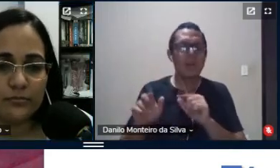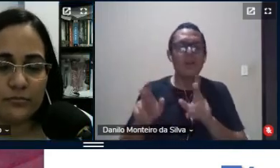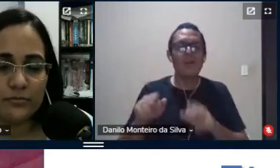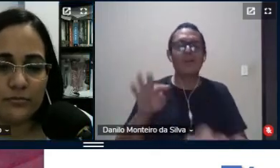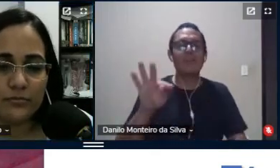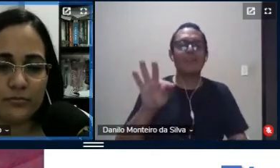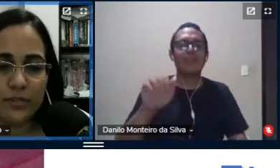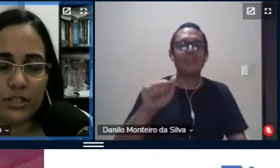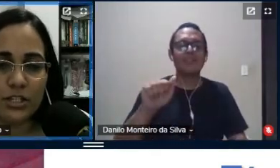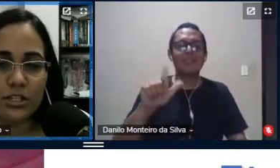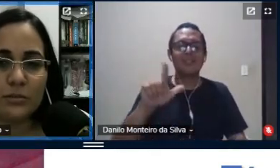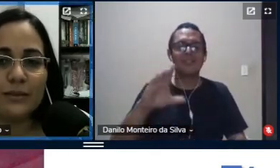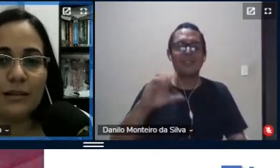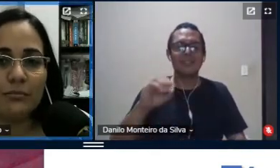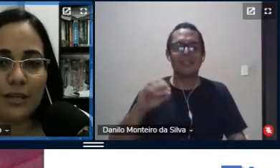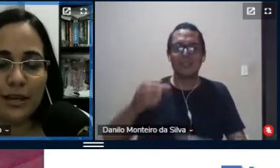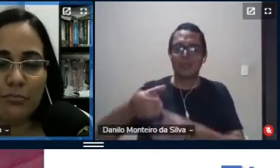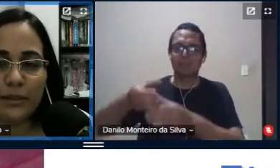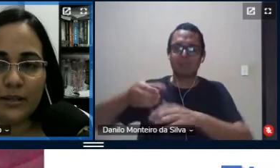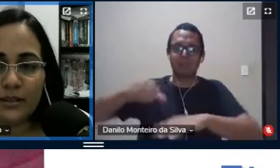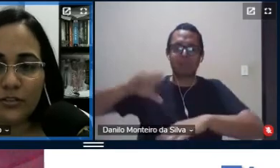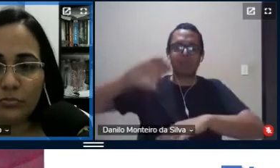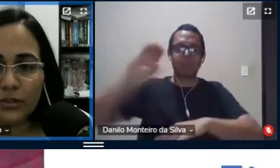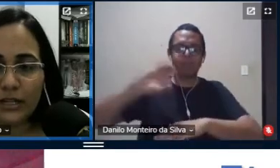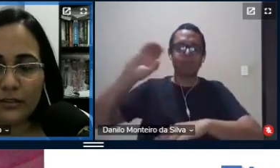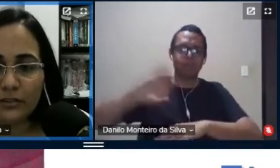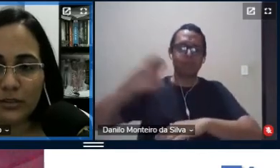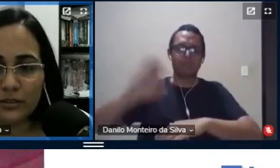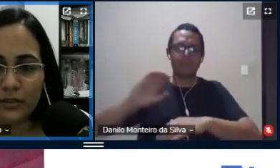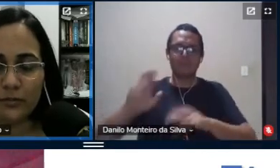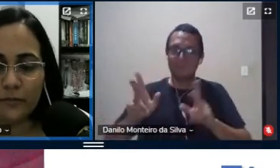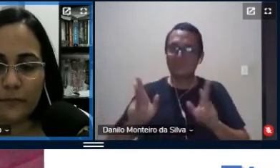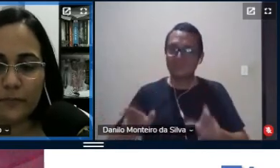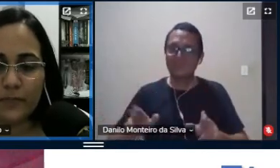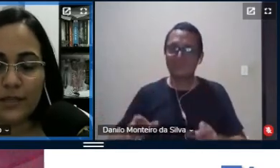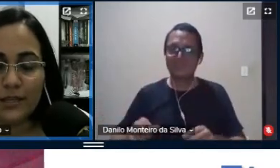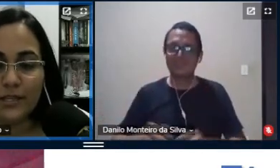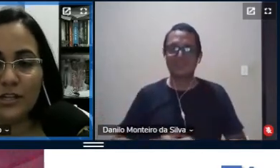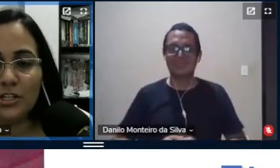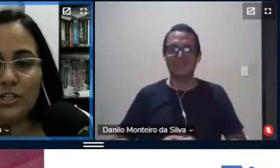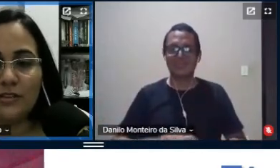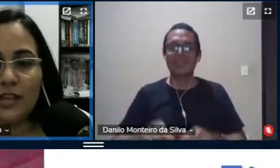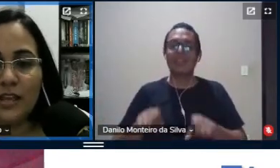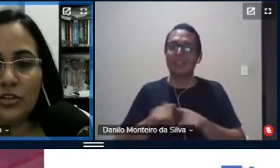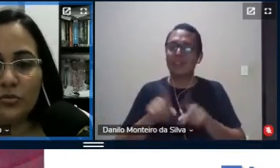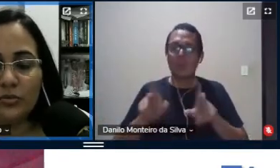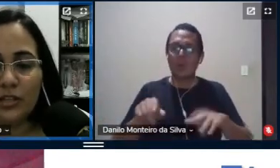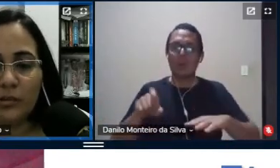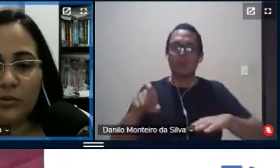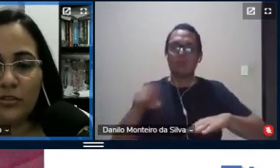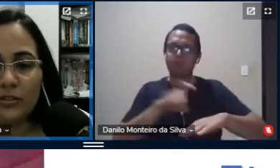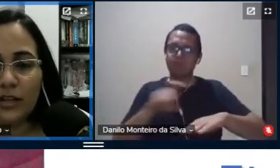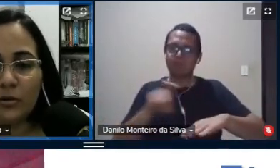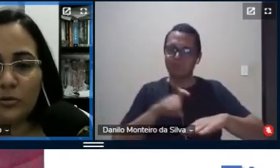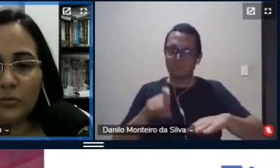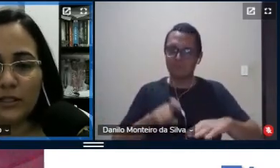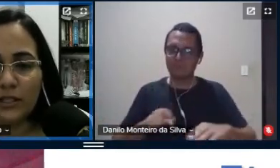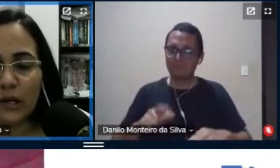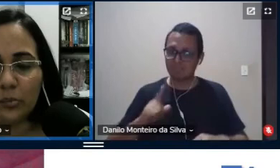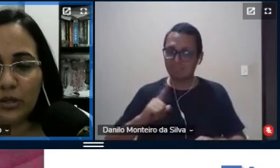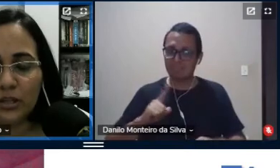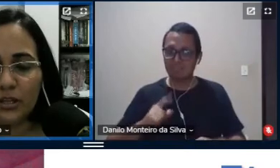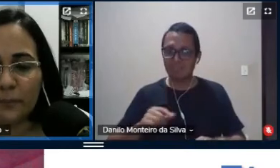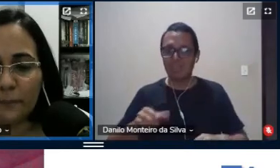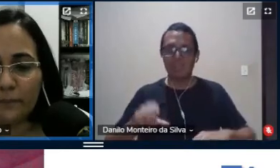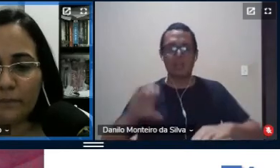que a gente também aplica em spray nesse material. e a gente deixa um tempo esse talco no